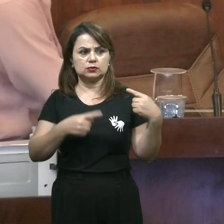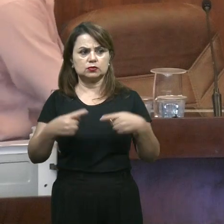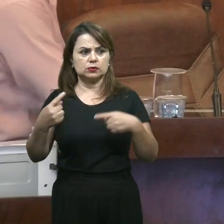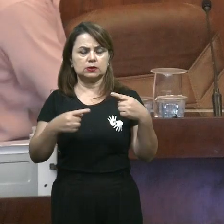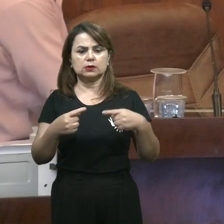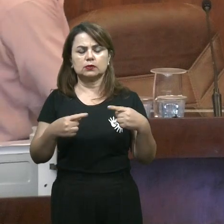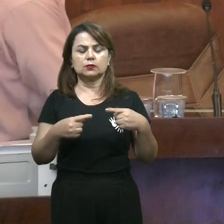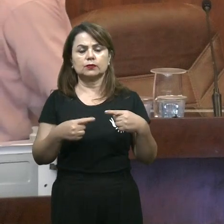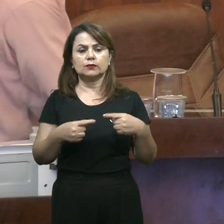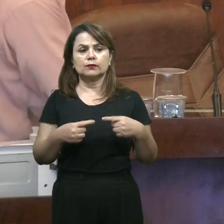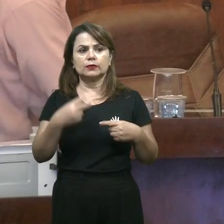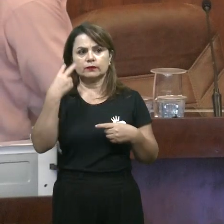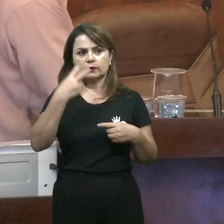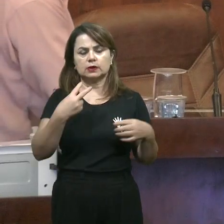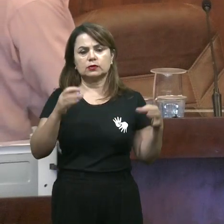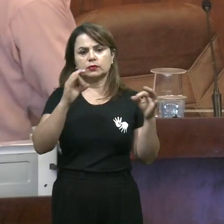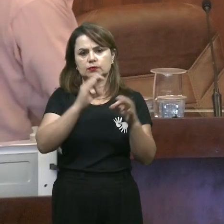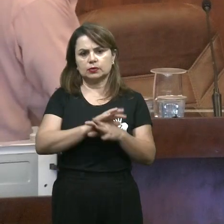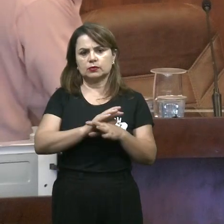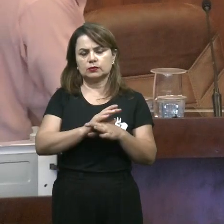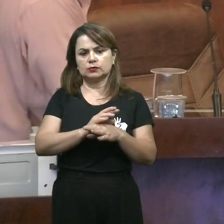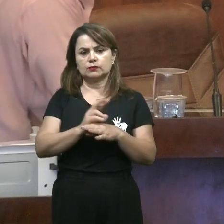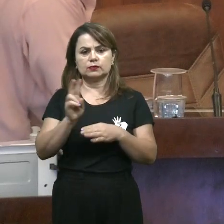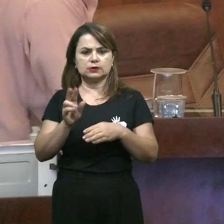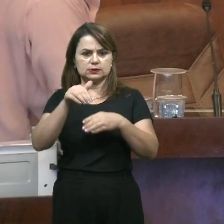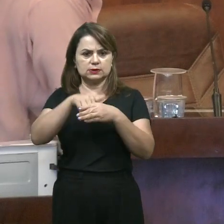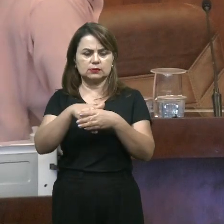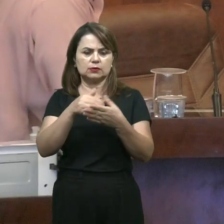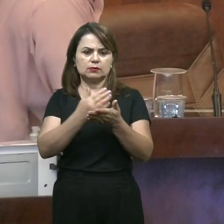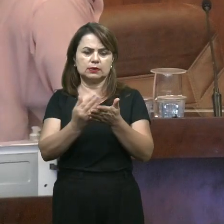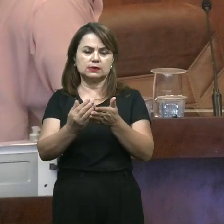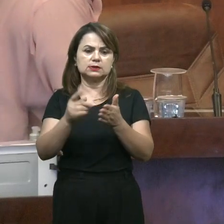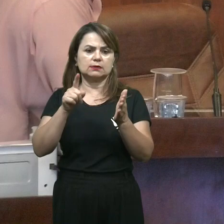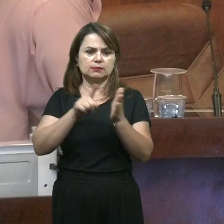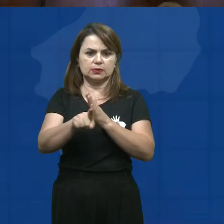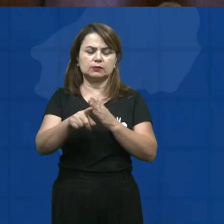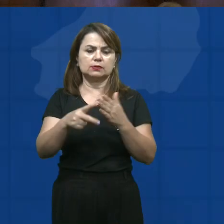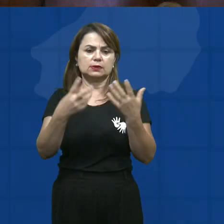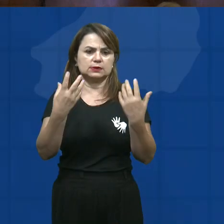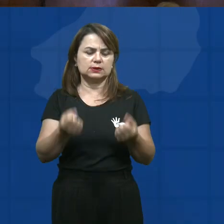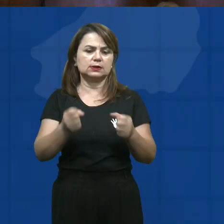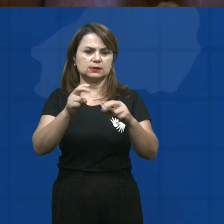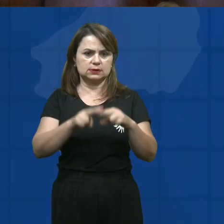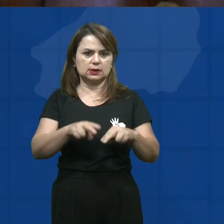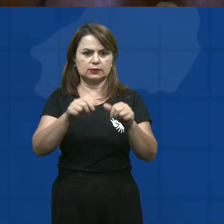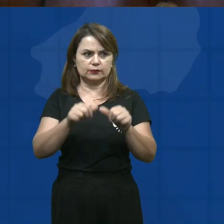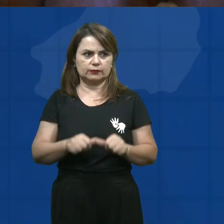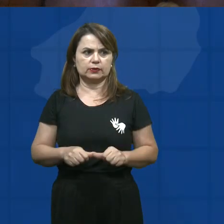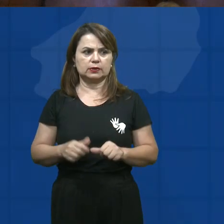o requerimento. Não havendo vereadores inscritos, está em discussão, está em votação. Os vereadores que estão favoráveis, permaneçam como se encontram. Aprovado.